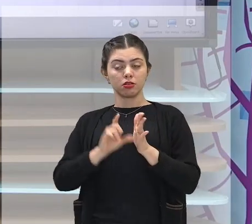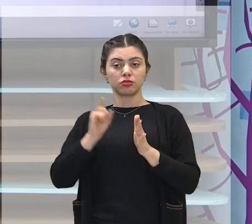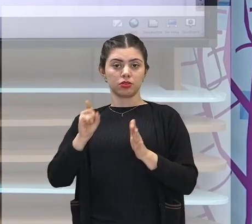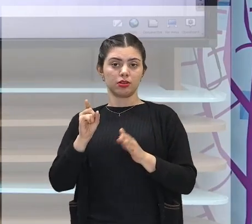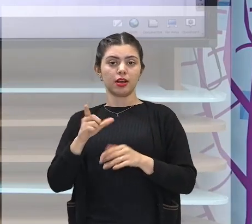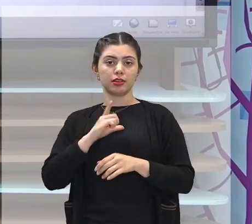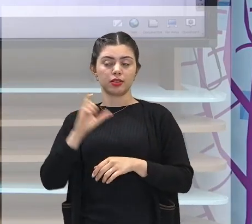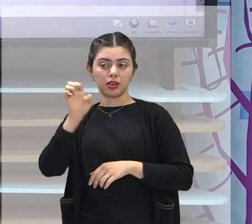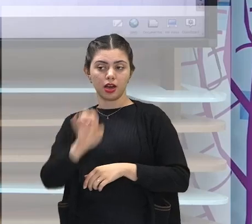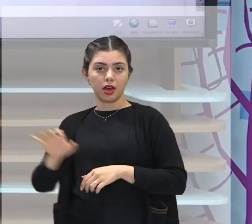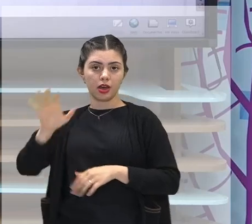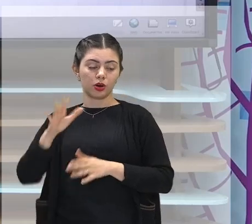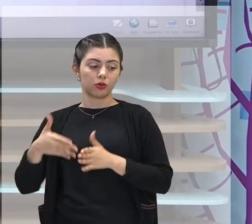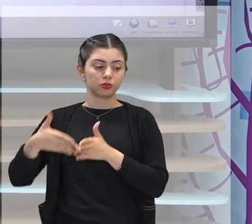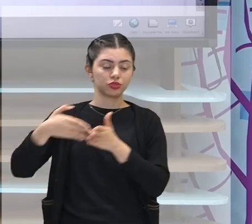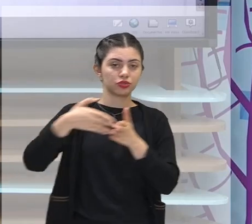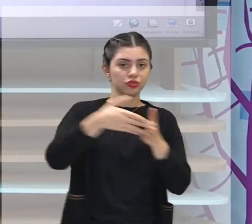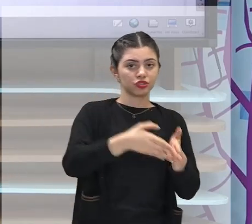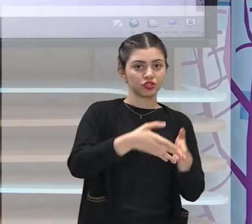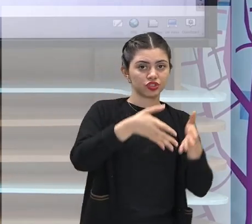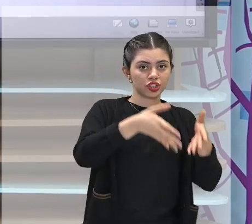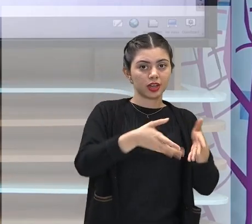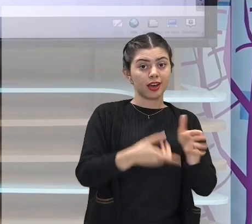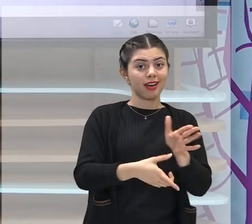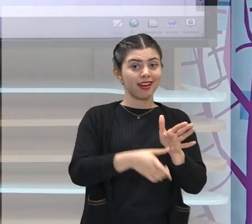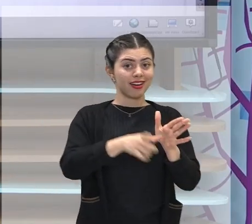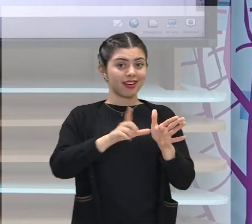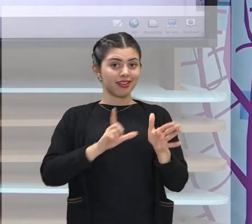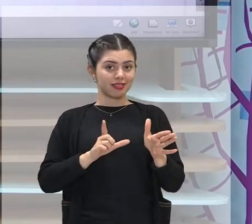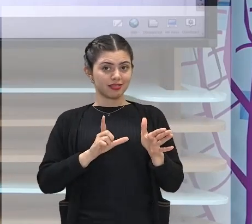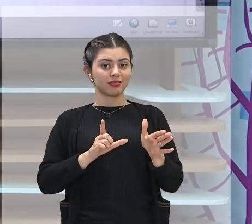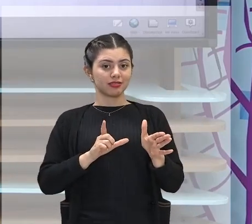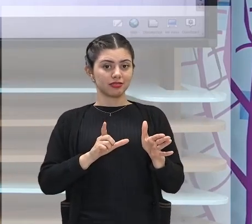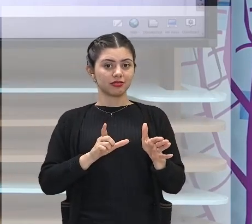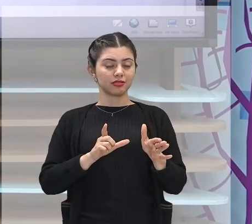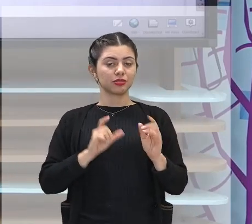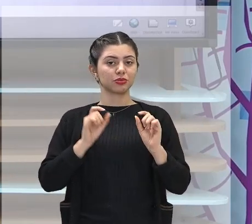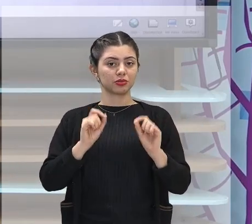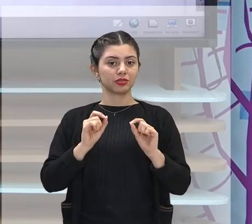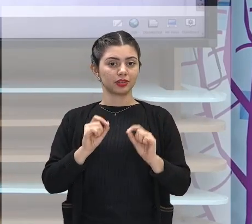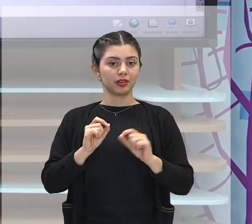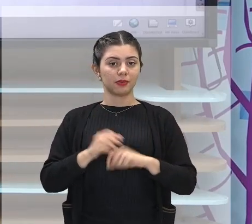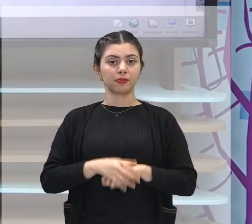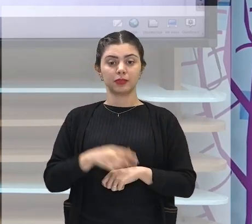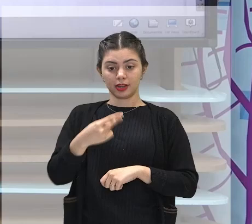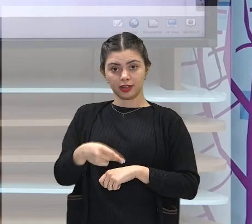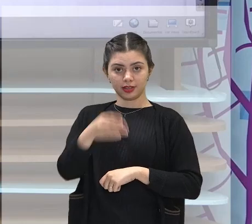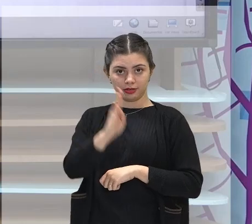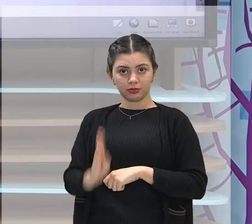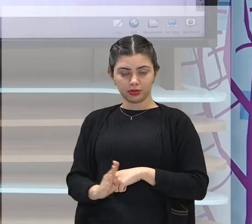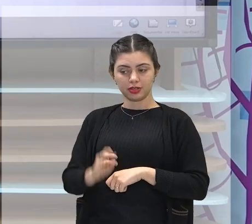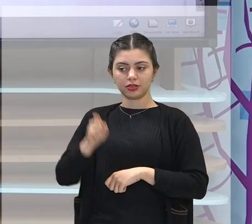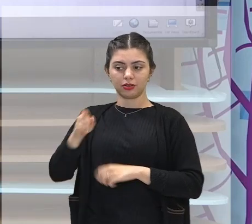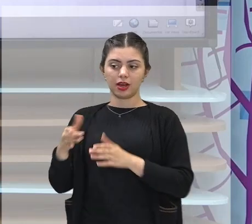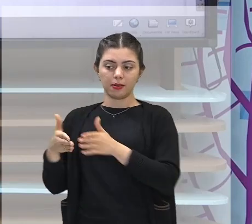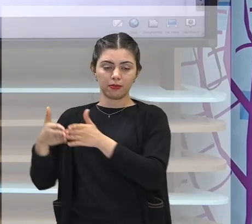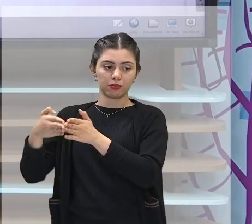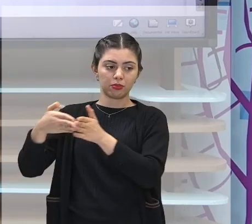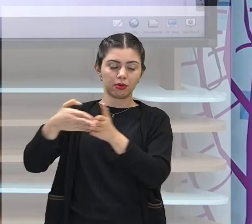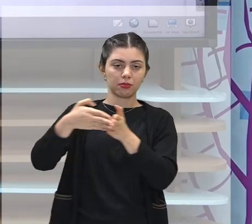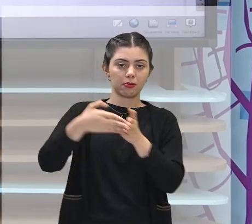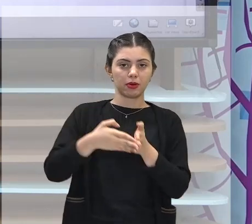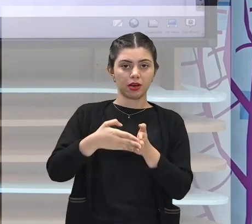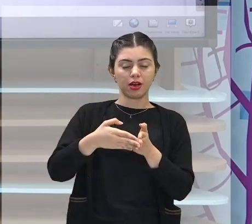dos europeus ao nosso território, que é o que hoje conhecemos Brasil, Colombo,